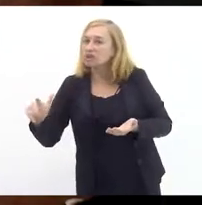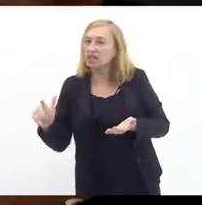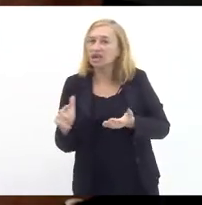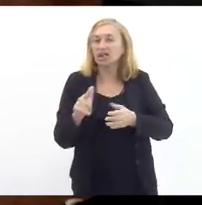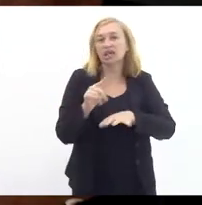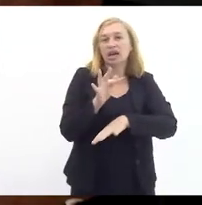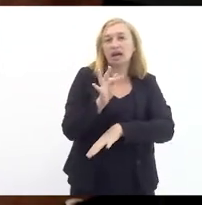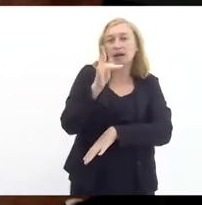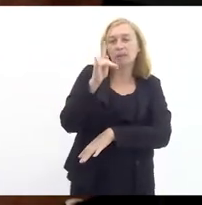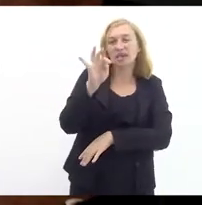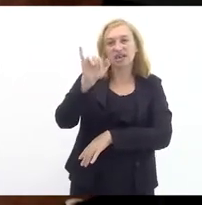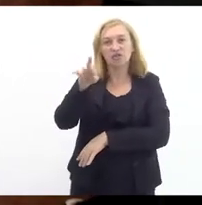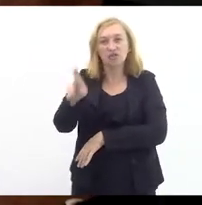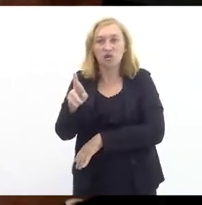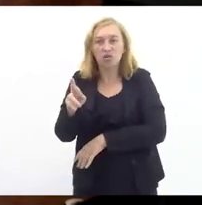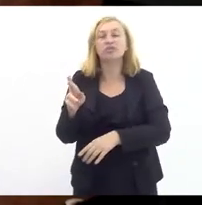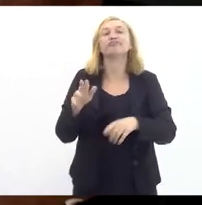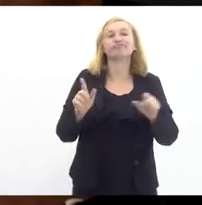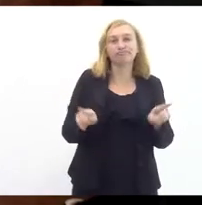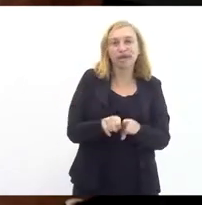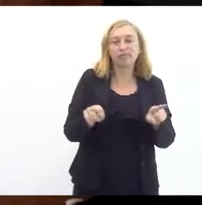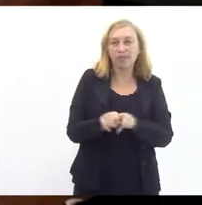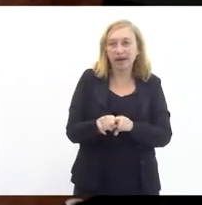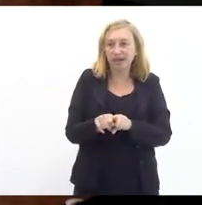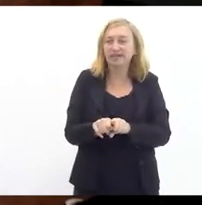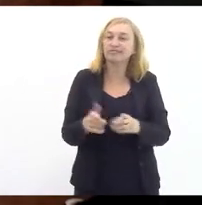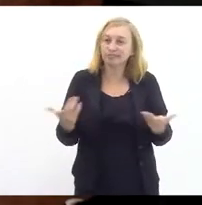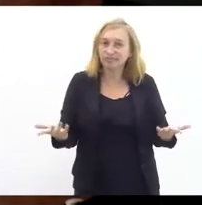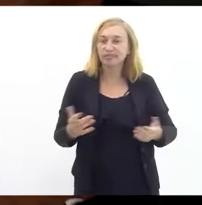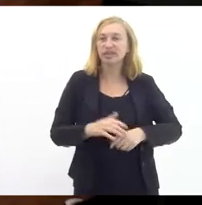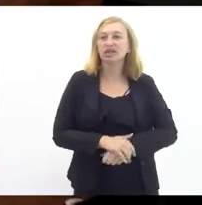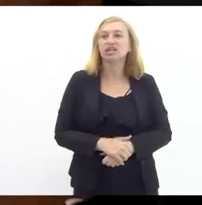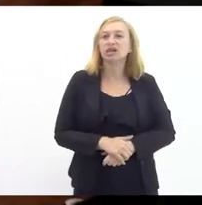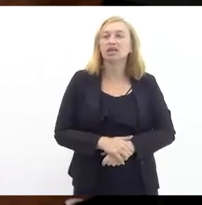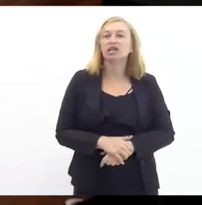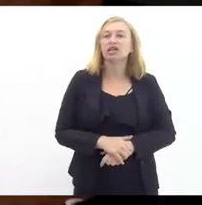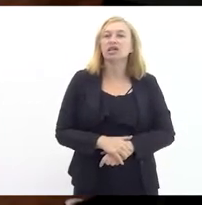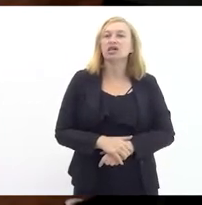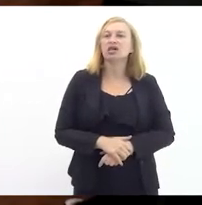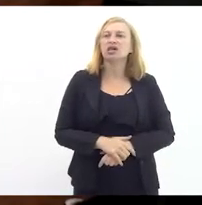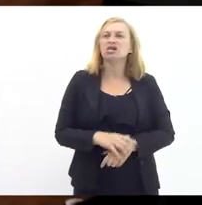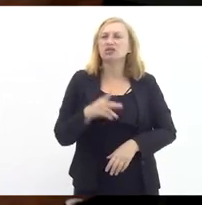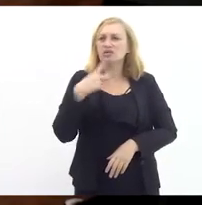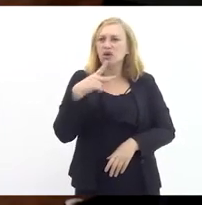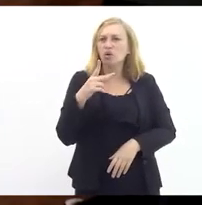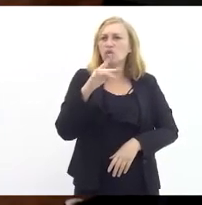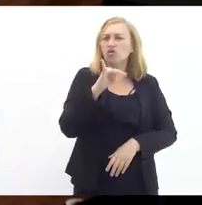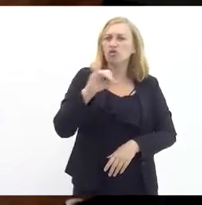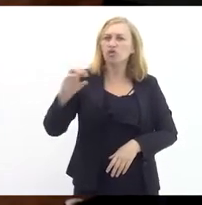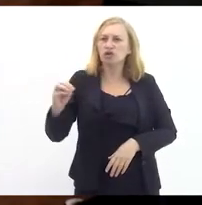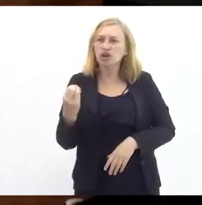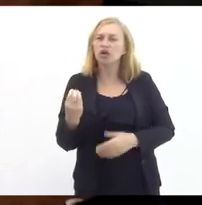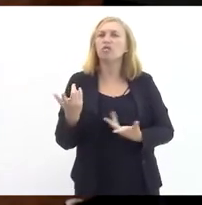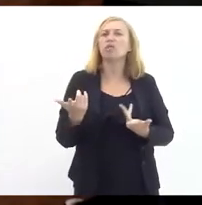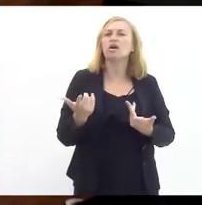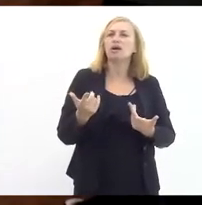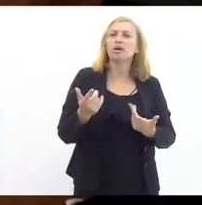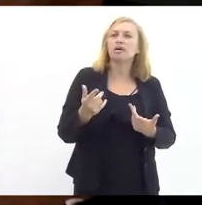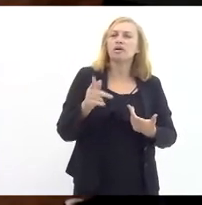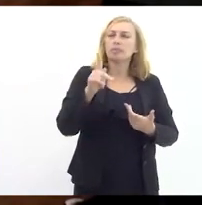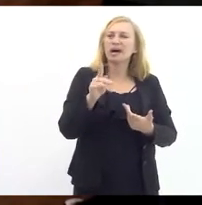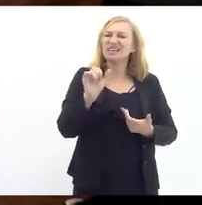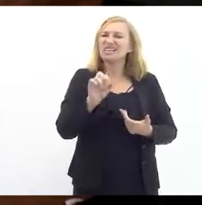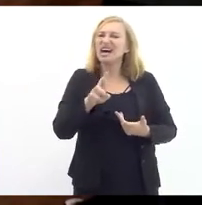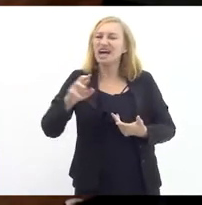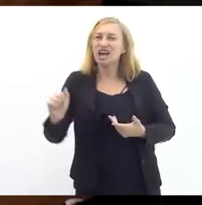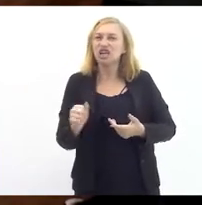Então, na verdade, isso permite evasão também. Essas questões que a senhora colocou no filme, também de passagem de passarelas, que... Inclusive, no dia